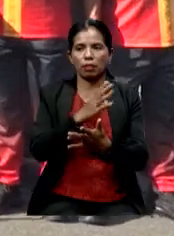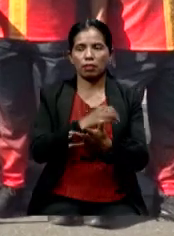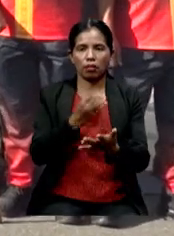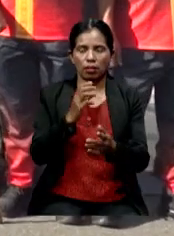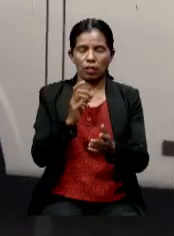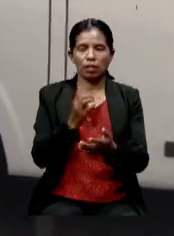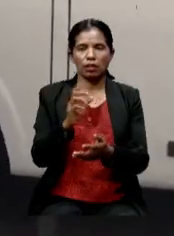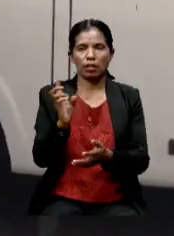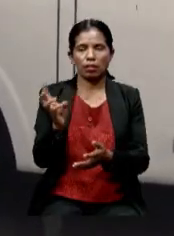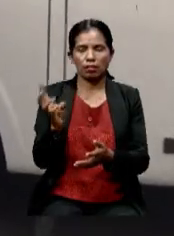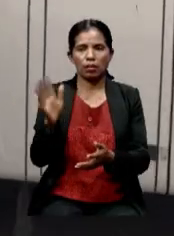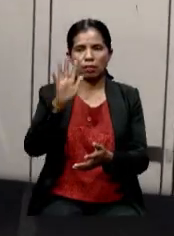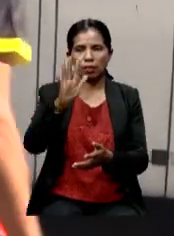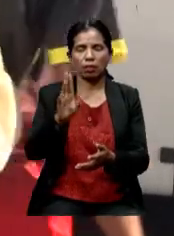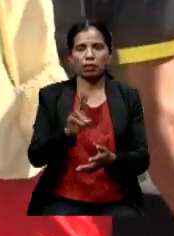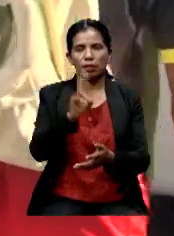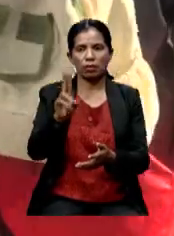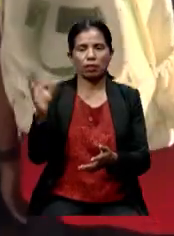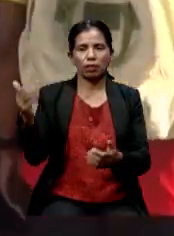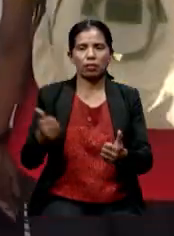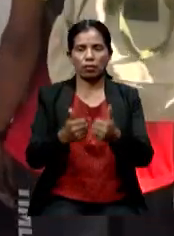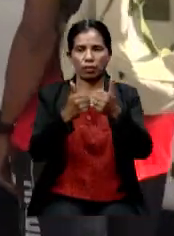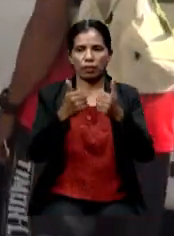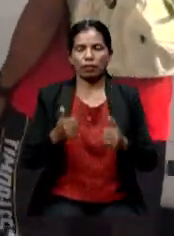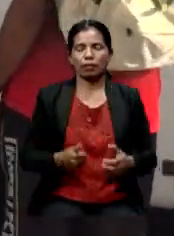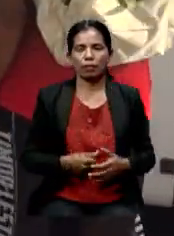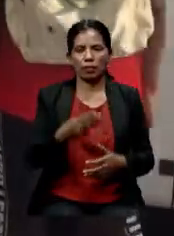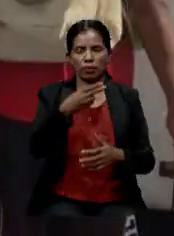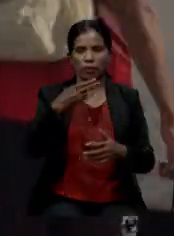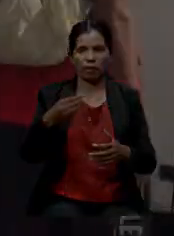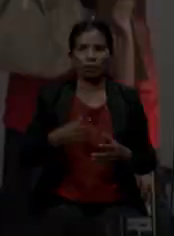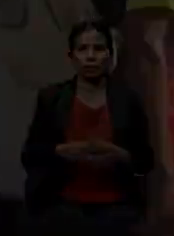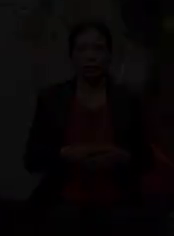lima sai gasta ba sira atu tuir kompetisang ia solo Indonesia. Agustin da Costa, ZMN.